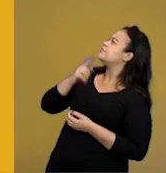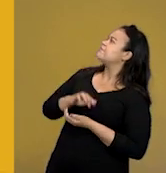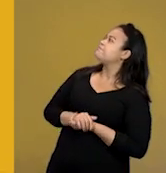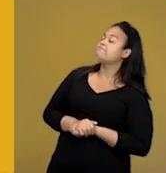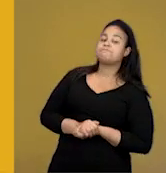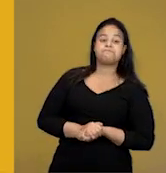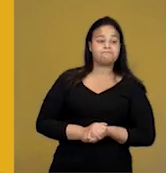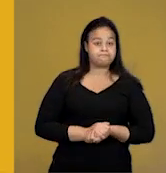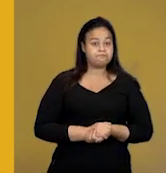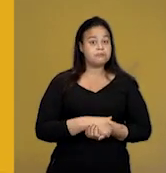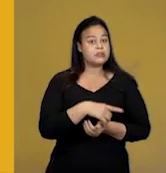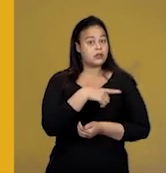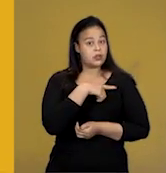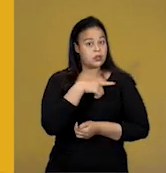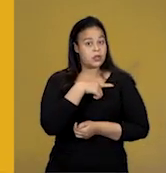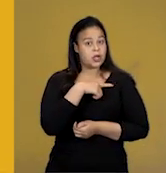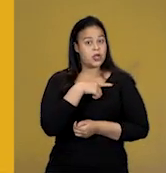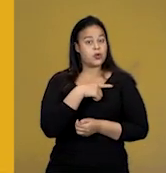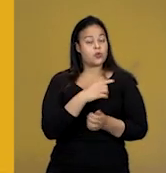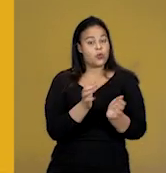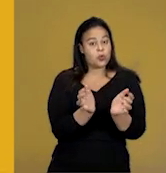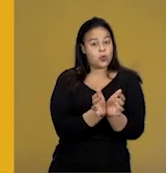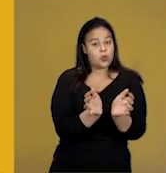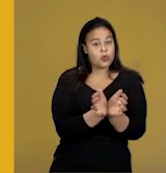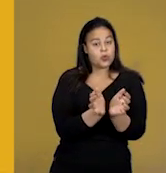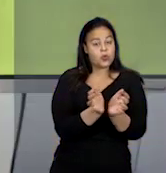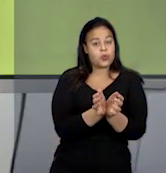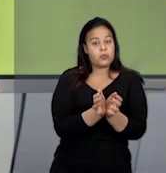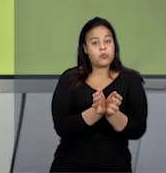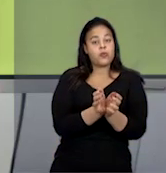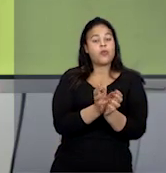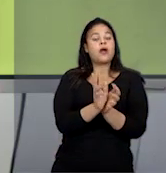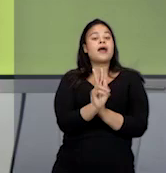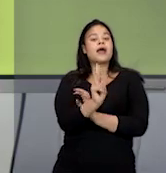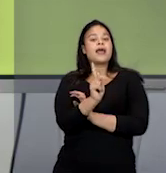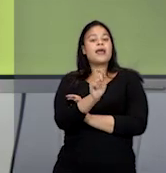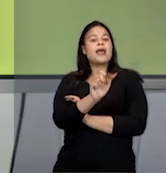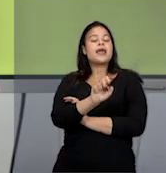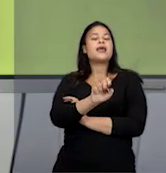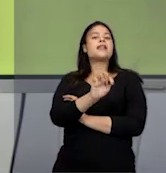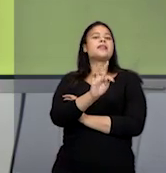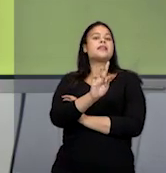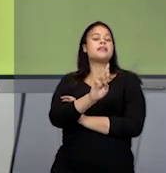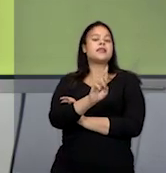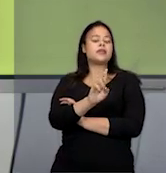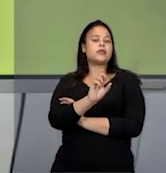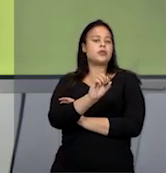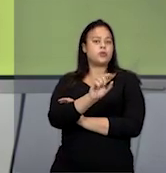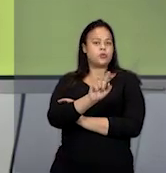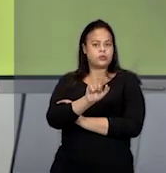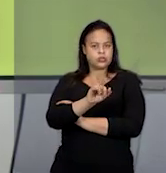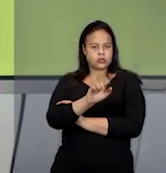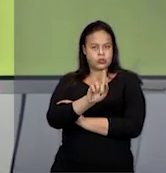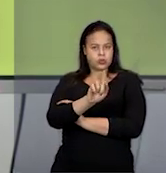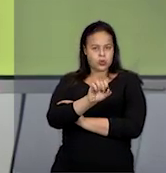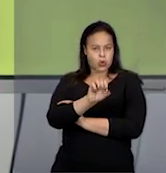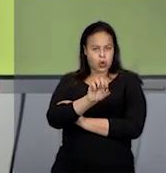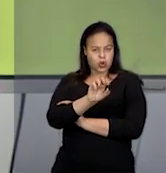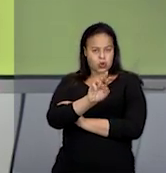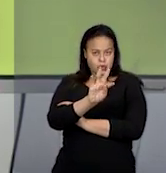indivíduos, um cruzamento duplo heterozigoto. O que vai ser esse duplo